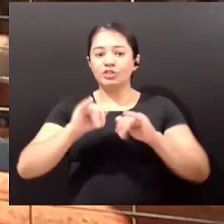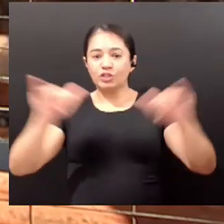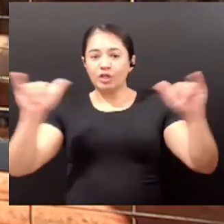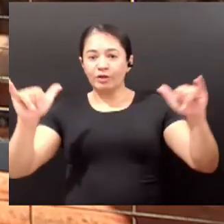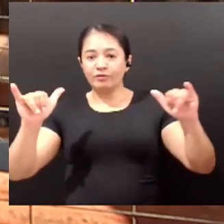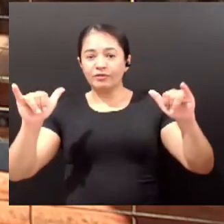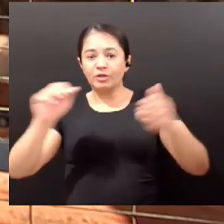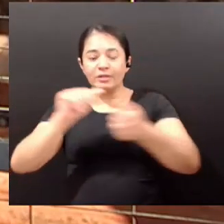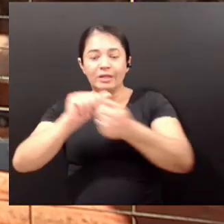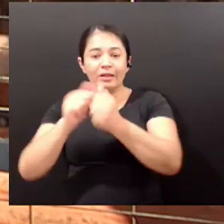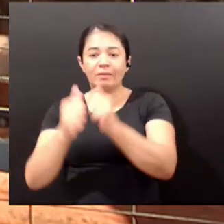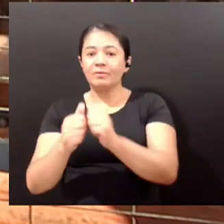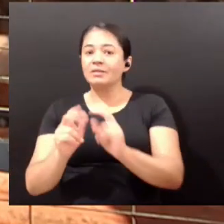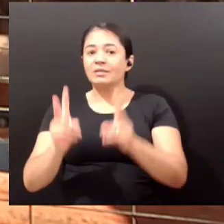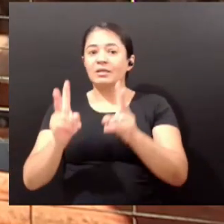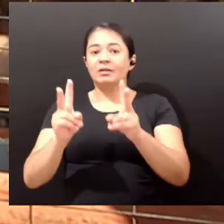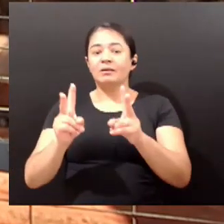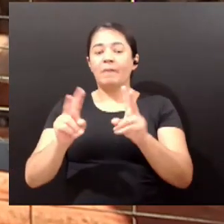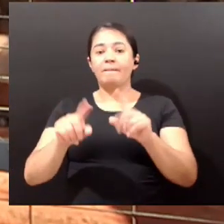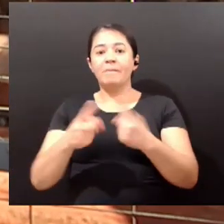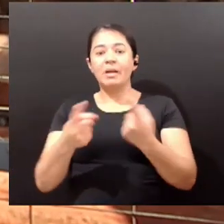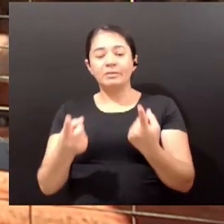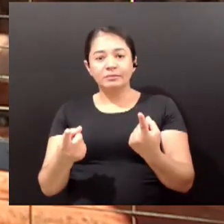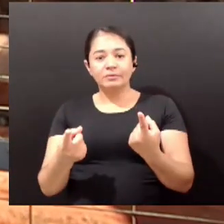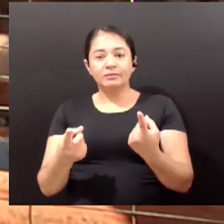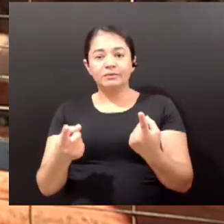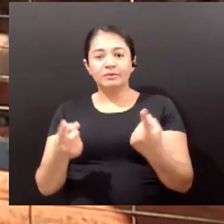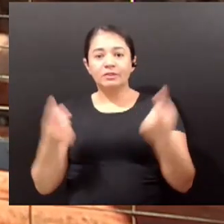A onça parda, ela é